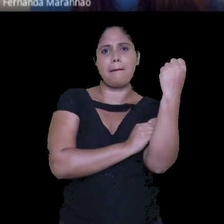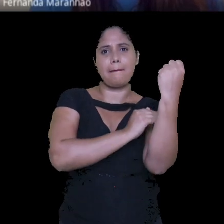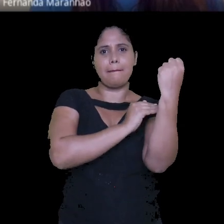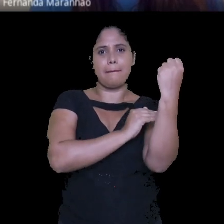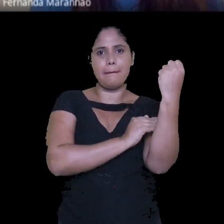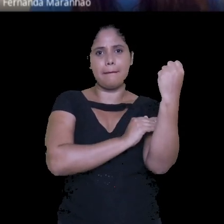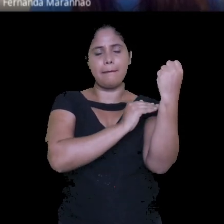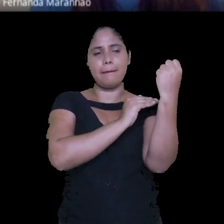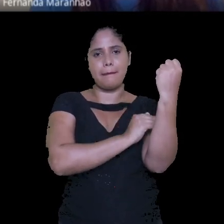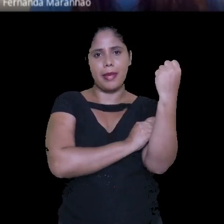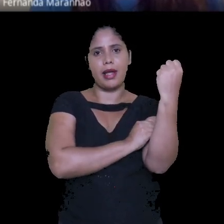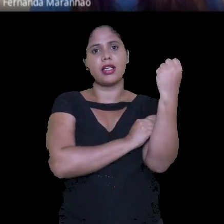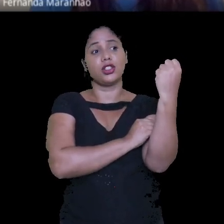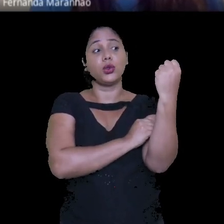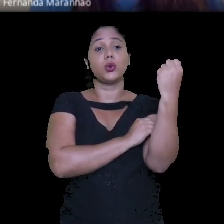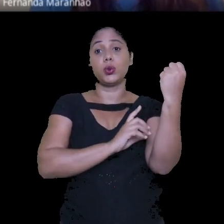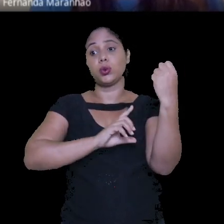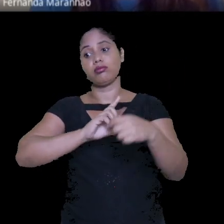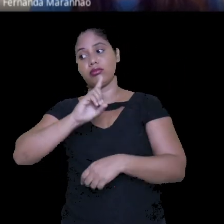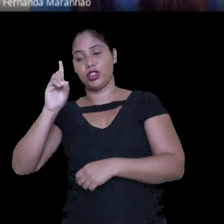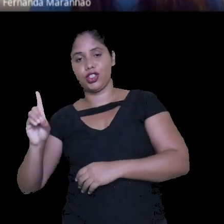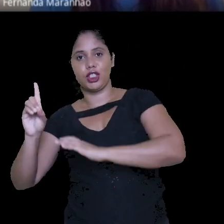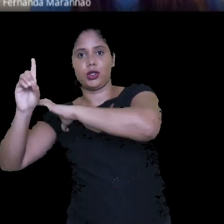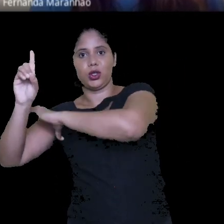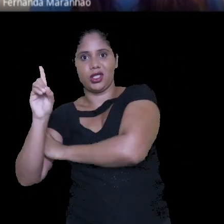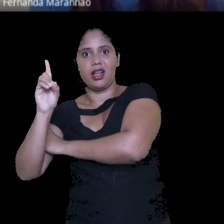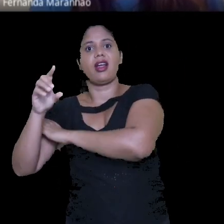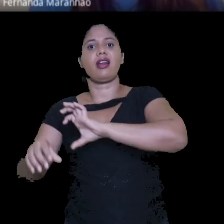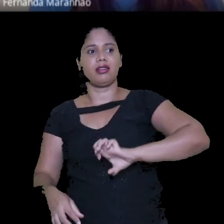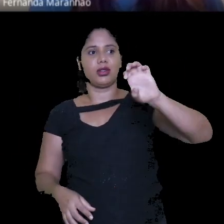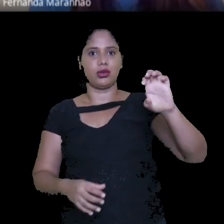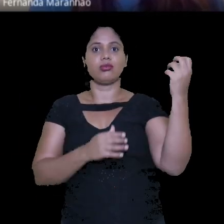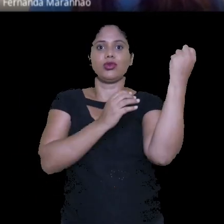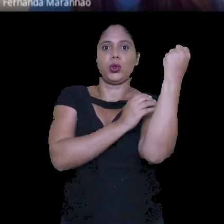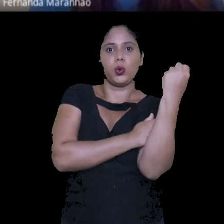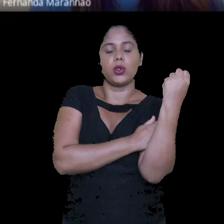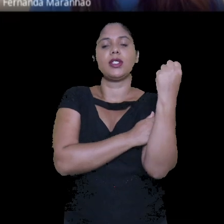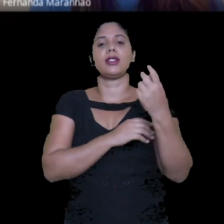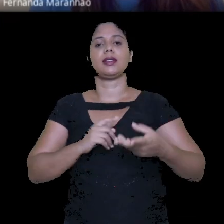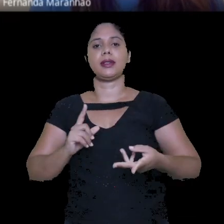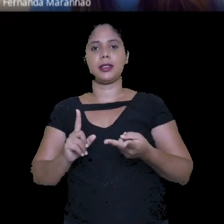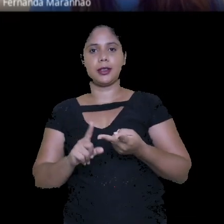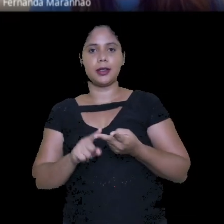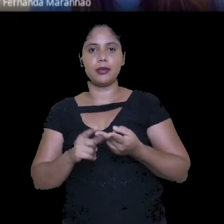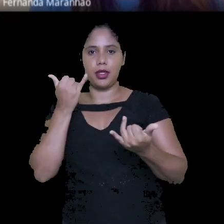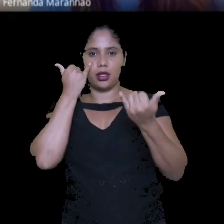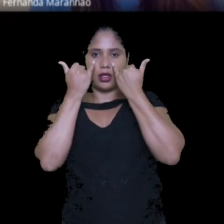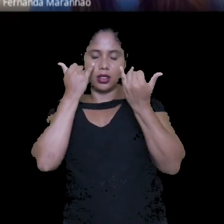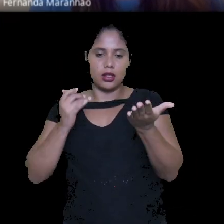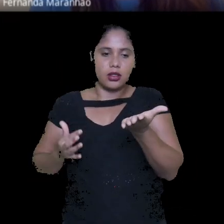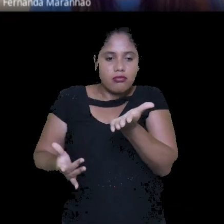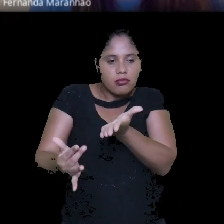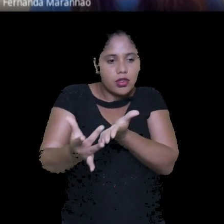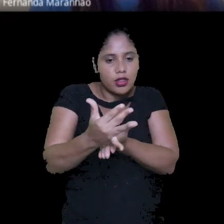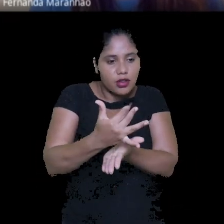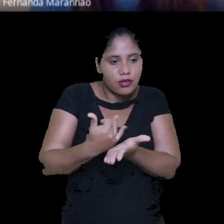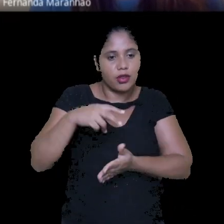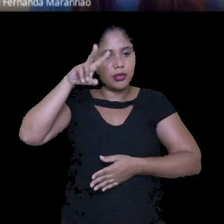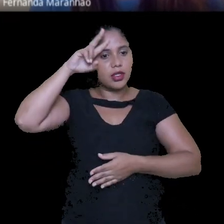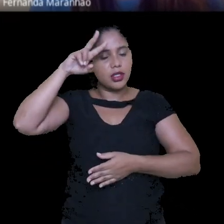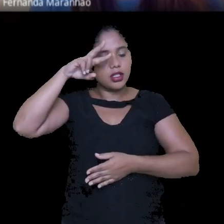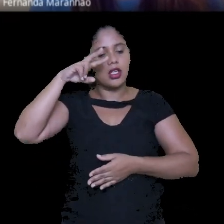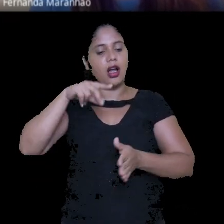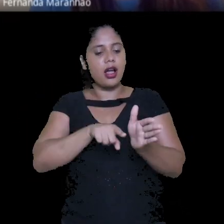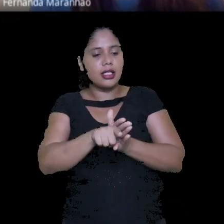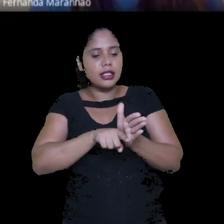algoritmo permite o cálculo de risco para uma paciente desenvolver pré-eclâmpsia e restrição de crescimento durante a gestação, ainda no